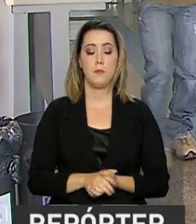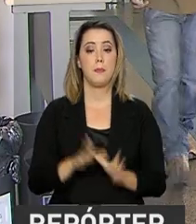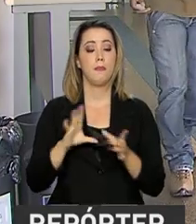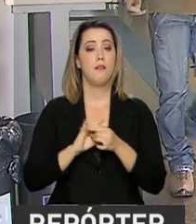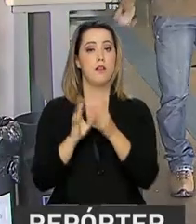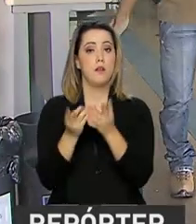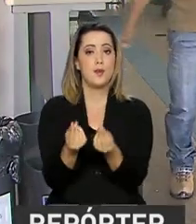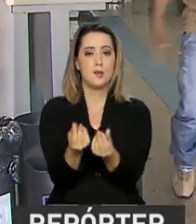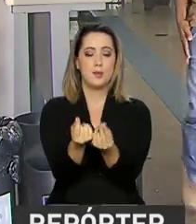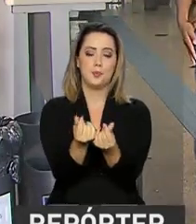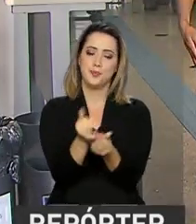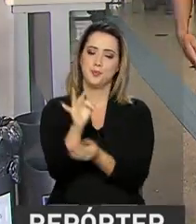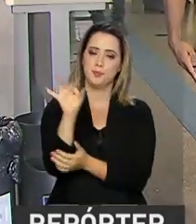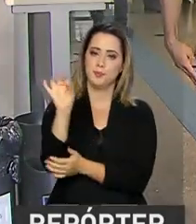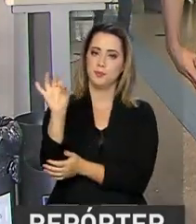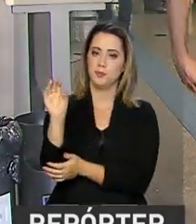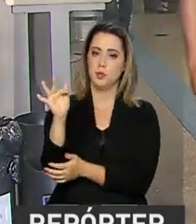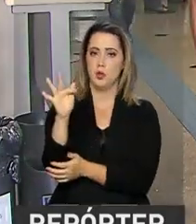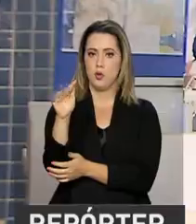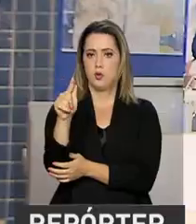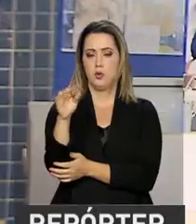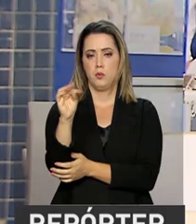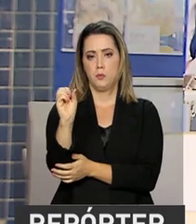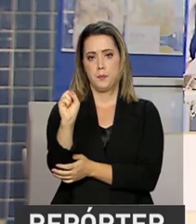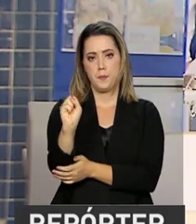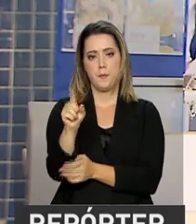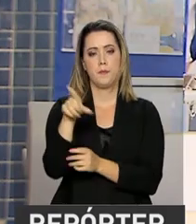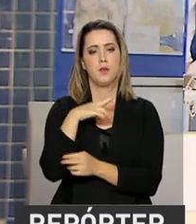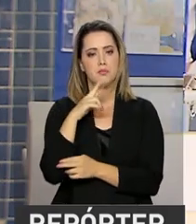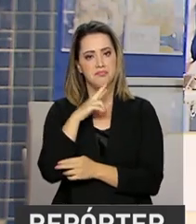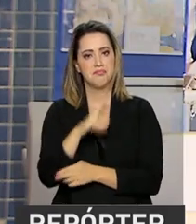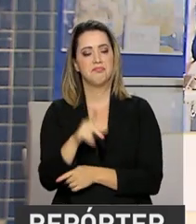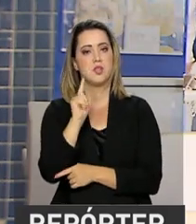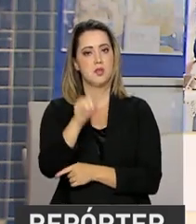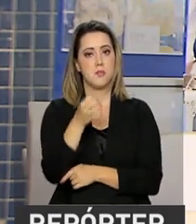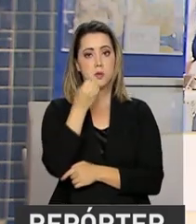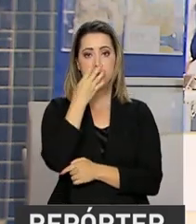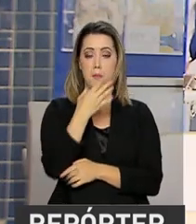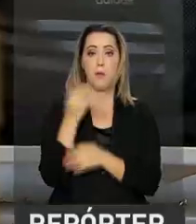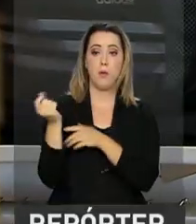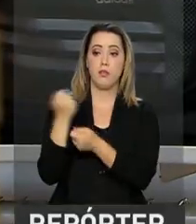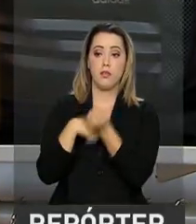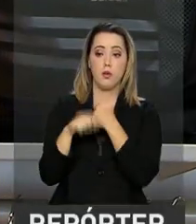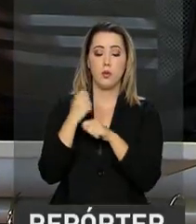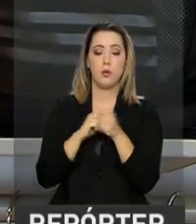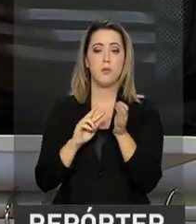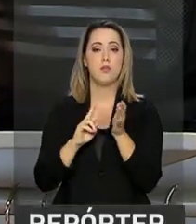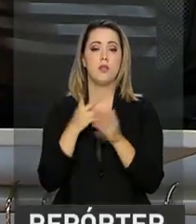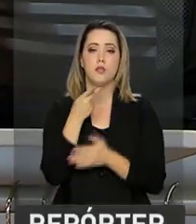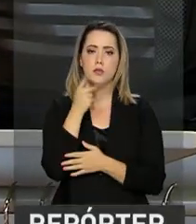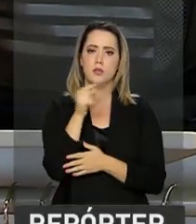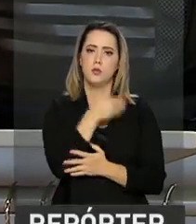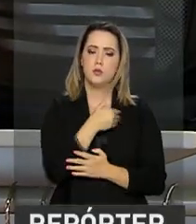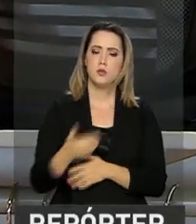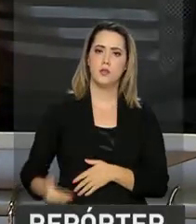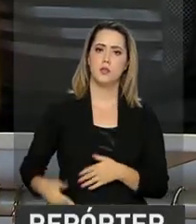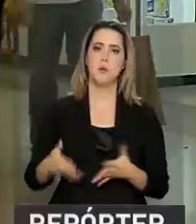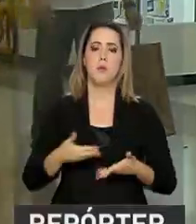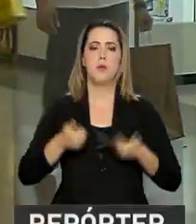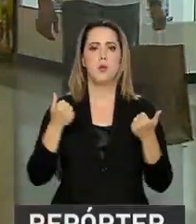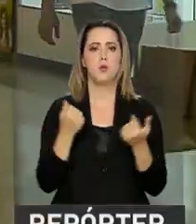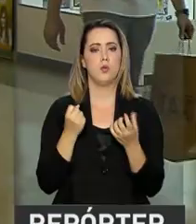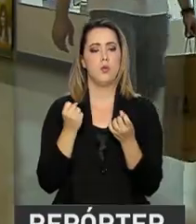a liberação do FGTS das contas inativas teve reflexo direto na economia o que segundo o governo melhorou o